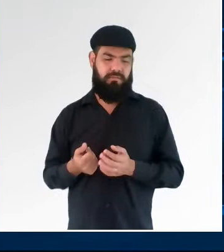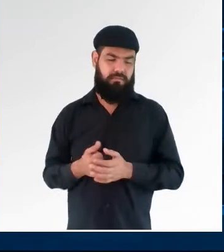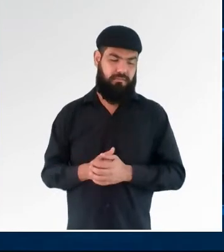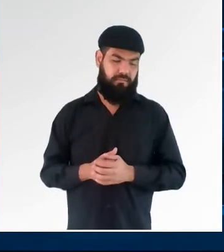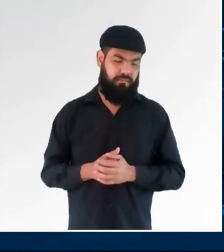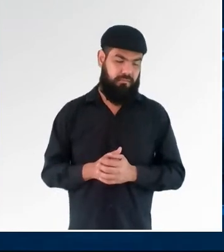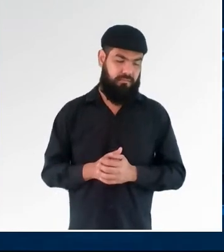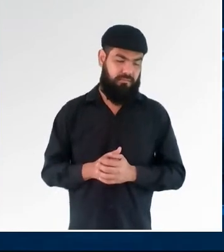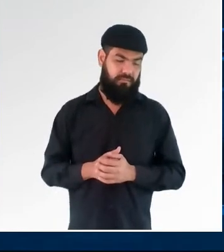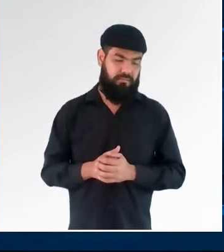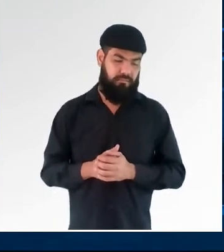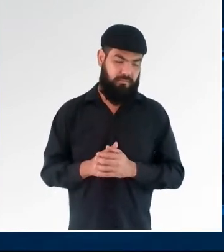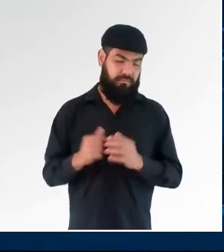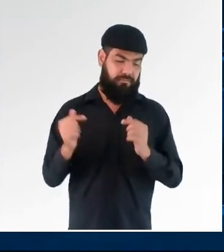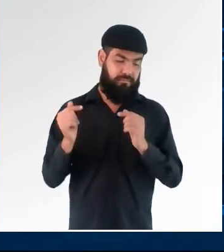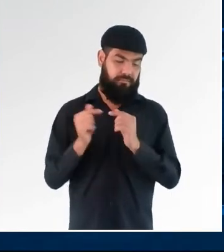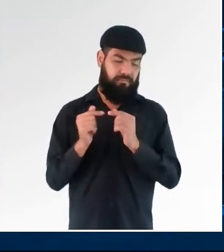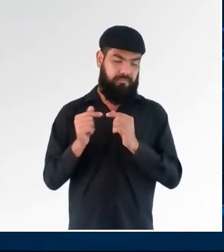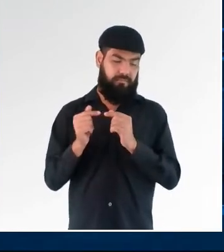aqui dessas